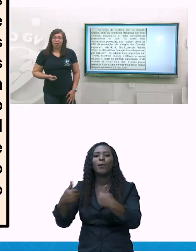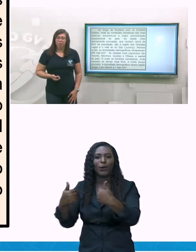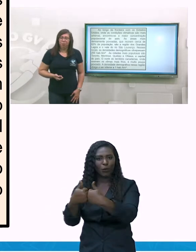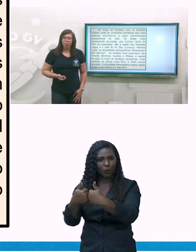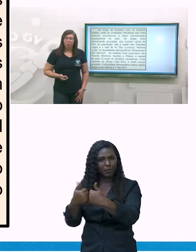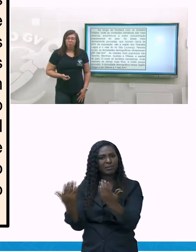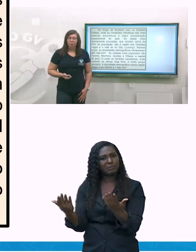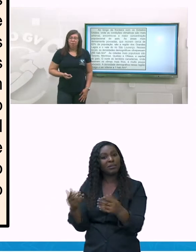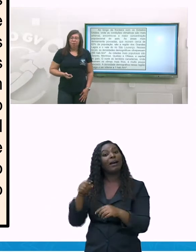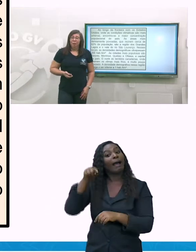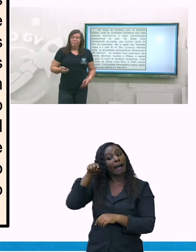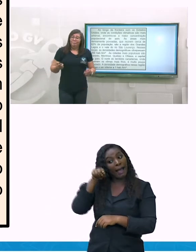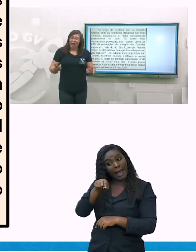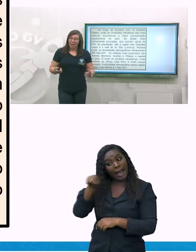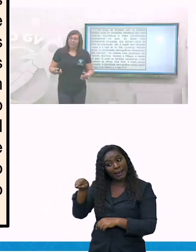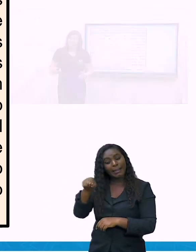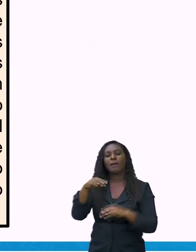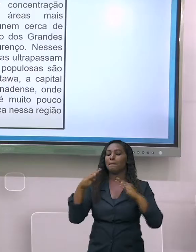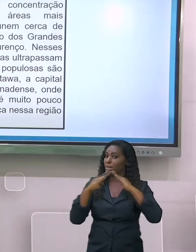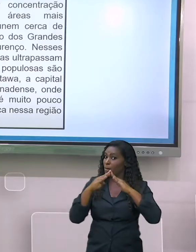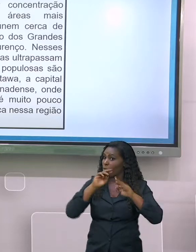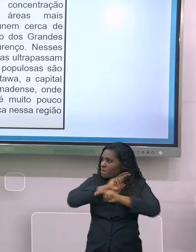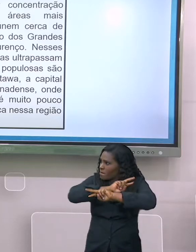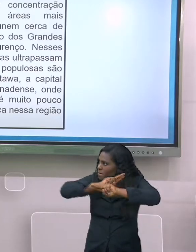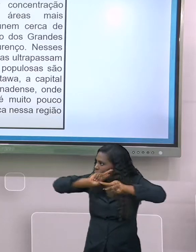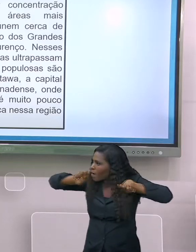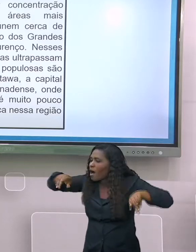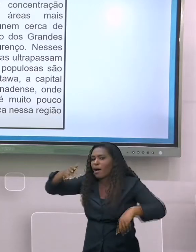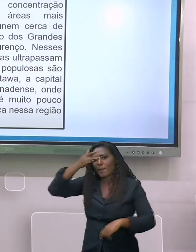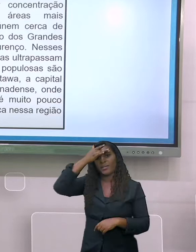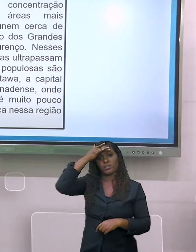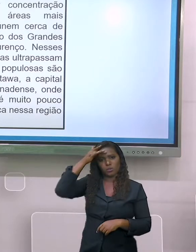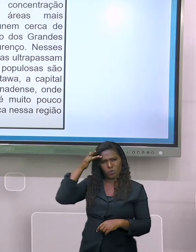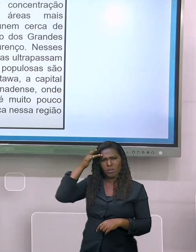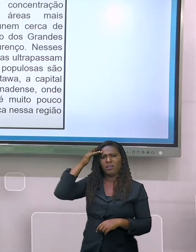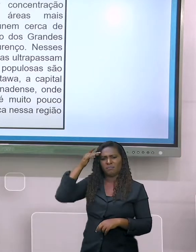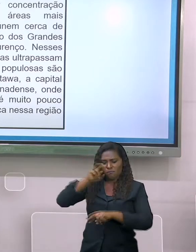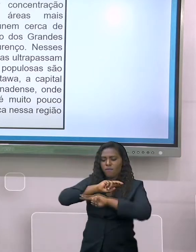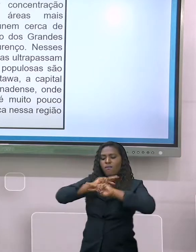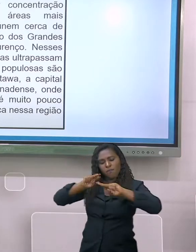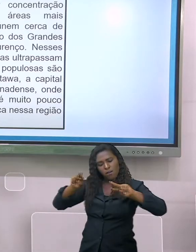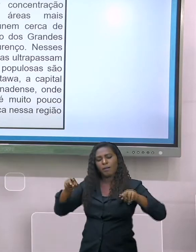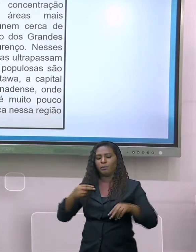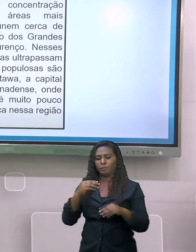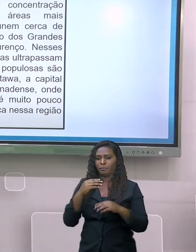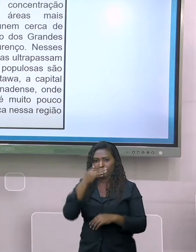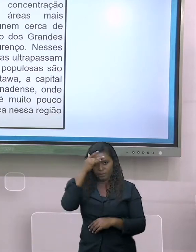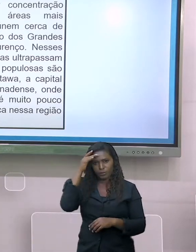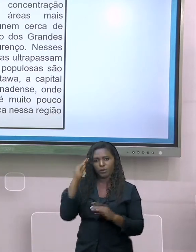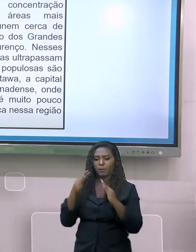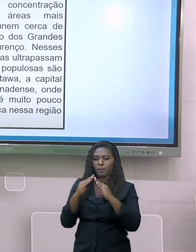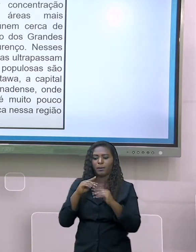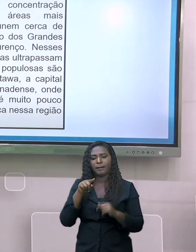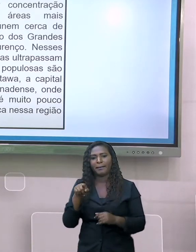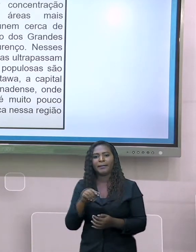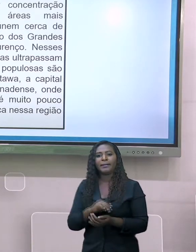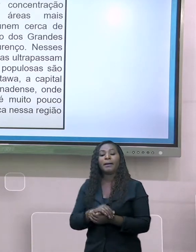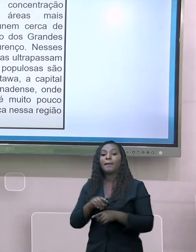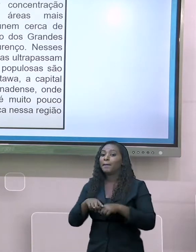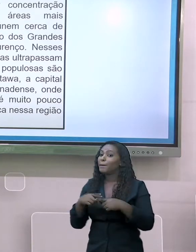quilômetro quadrado. Mas a densidade demográfica do Canadá